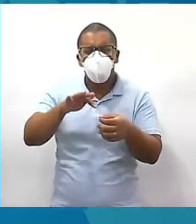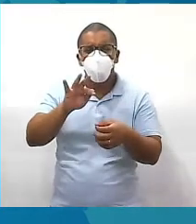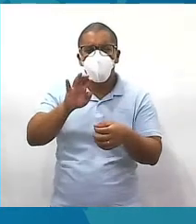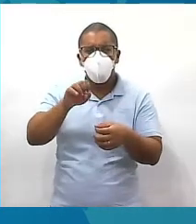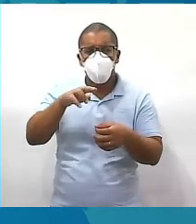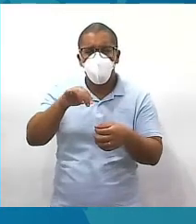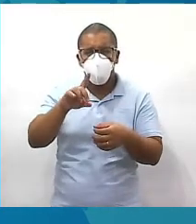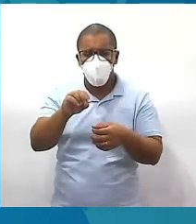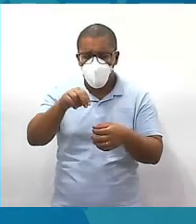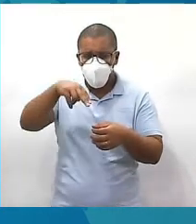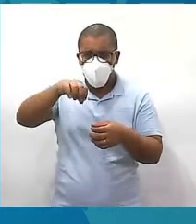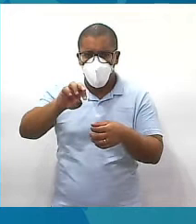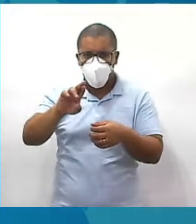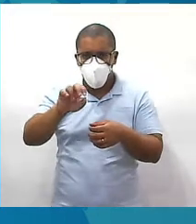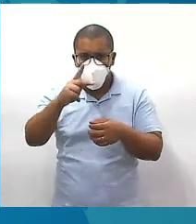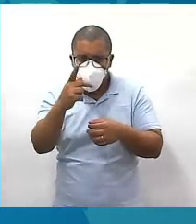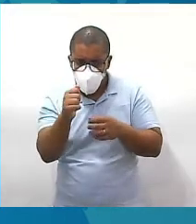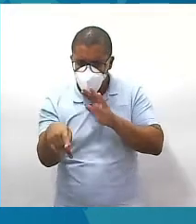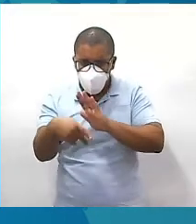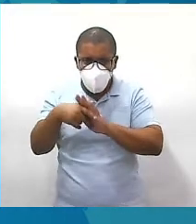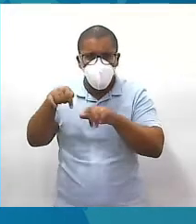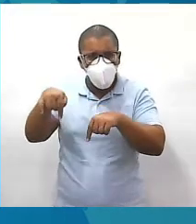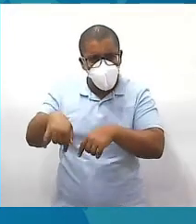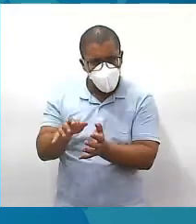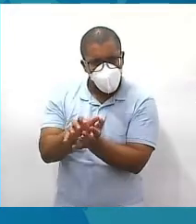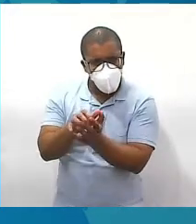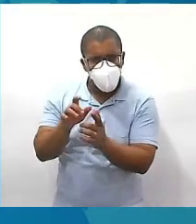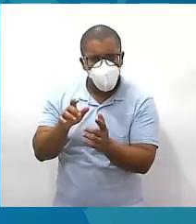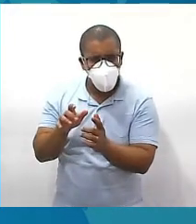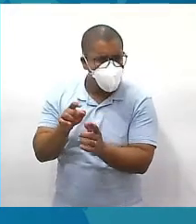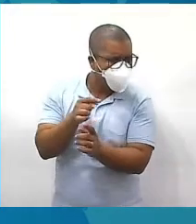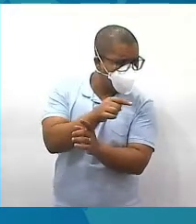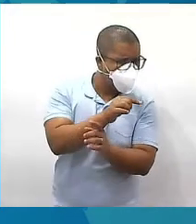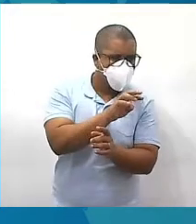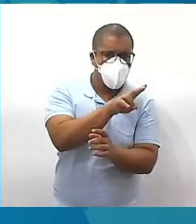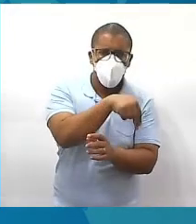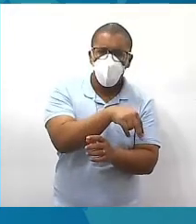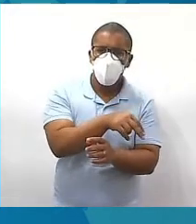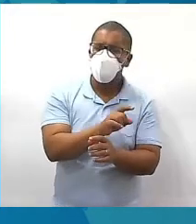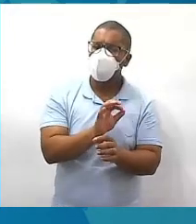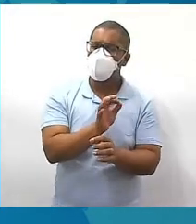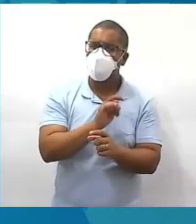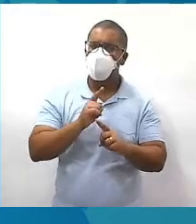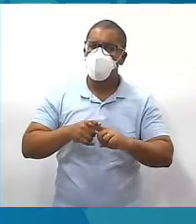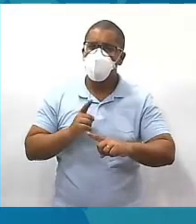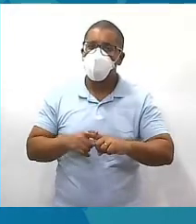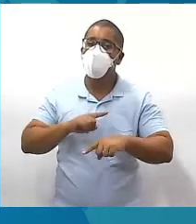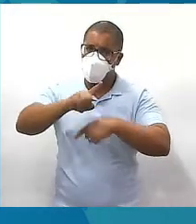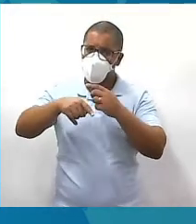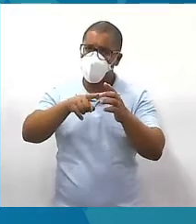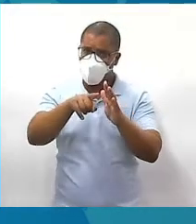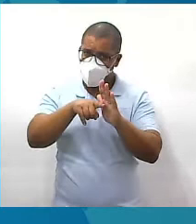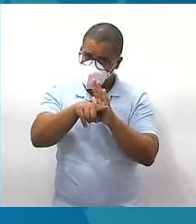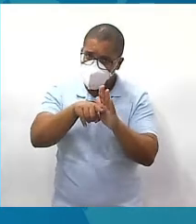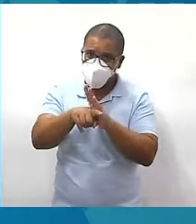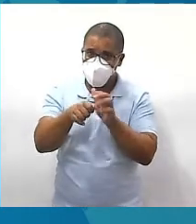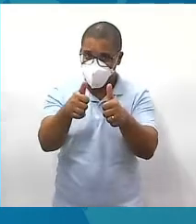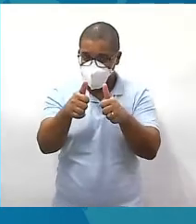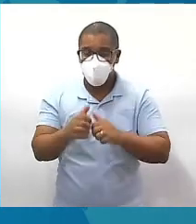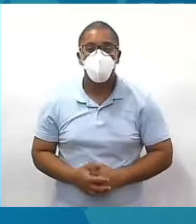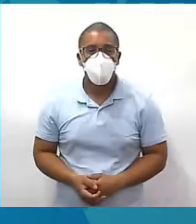não ao estado do Rio Grande do Norte. Depois tu vê isso aí que é interessante. Ó, com o mapa, nós